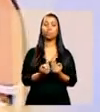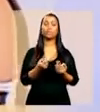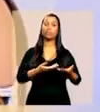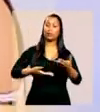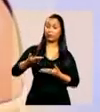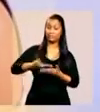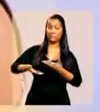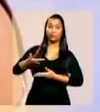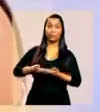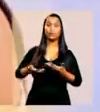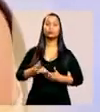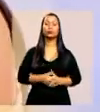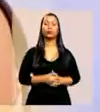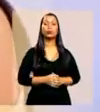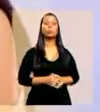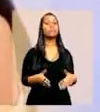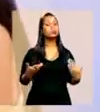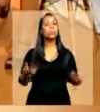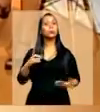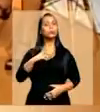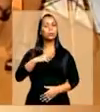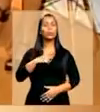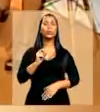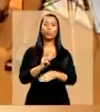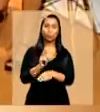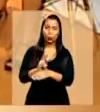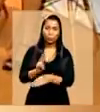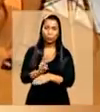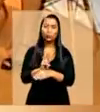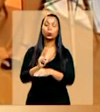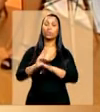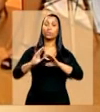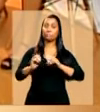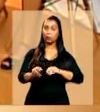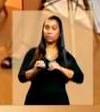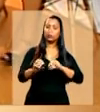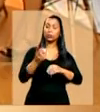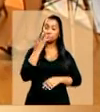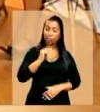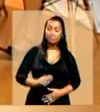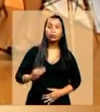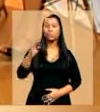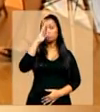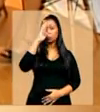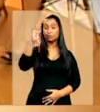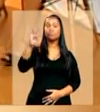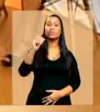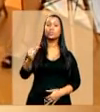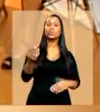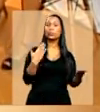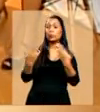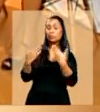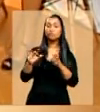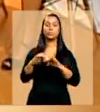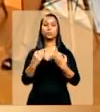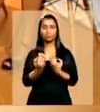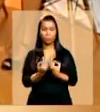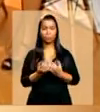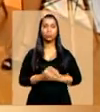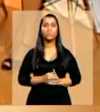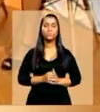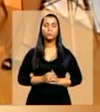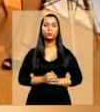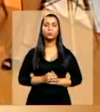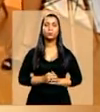né? Com quem ele se relaciona. E existe então um cuidado da educação infantil, principalmente em dialogar com essa